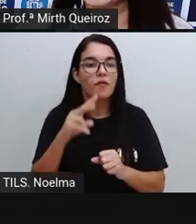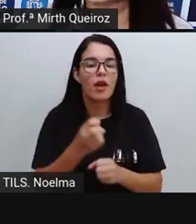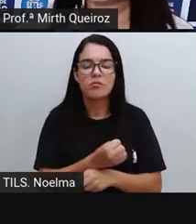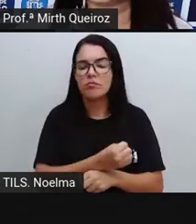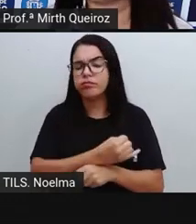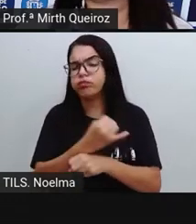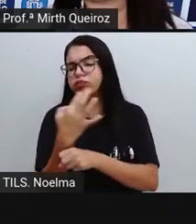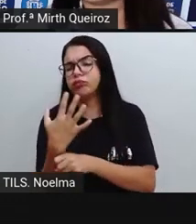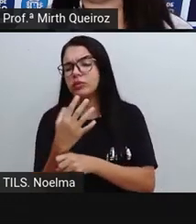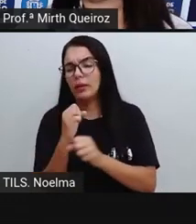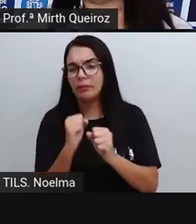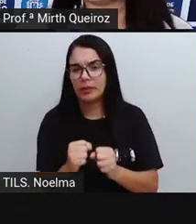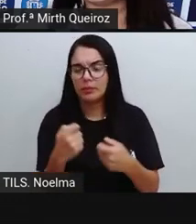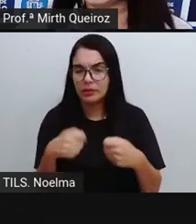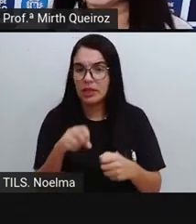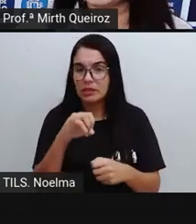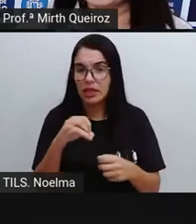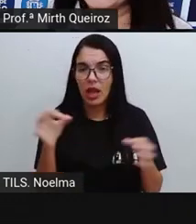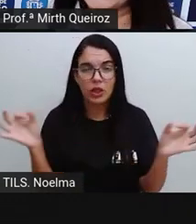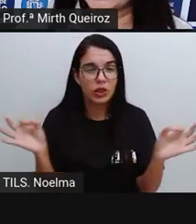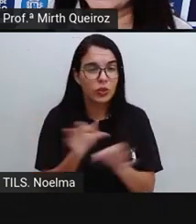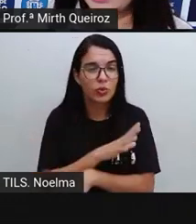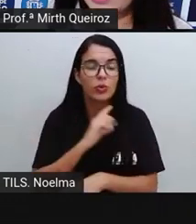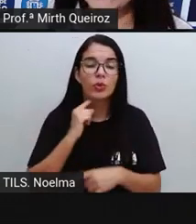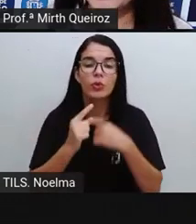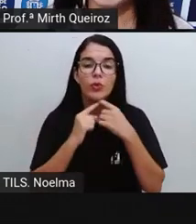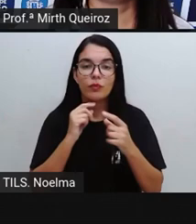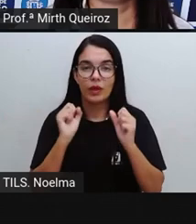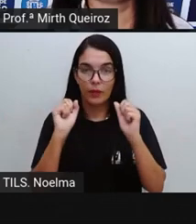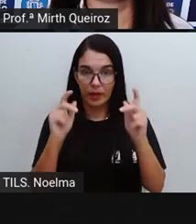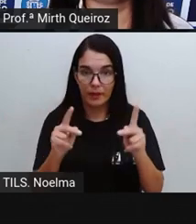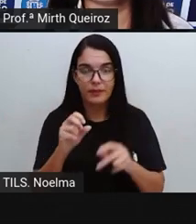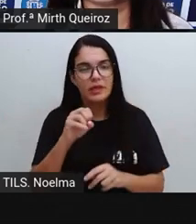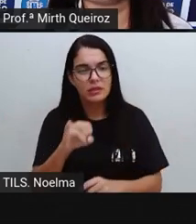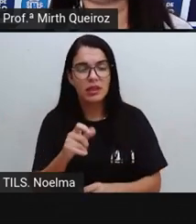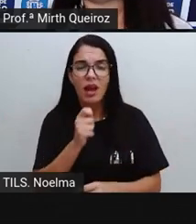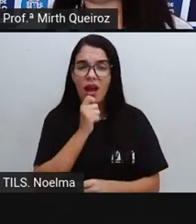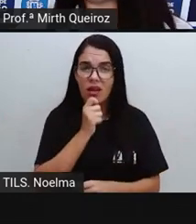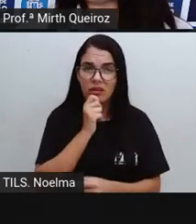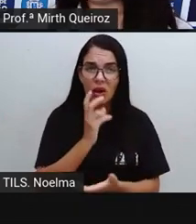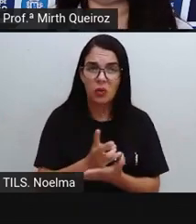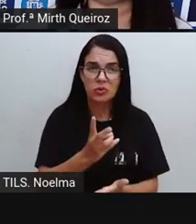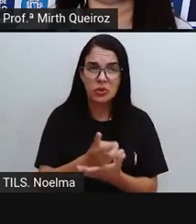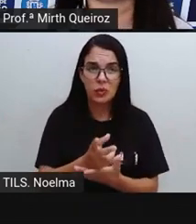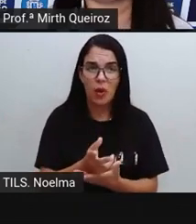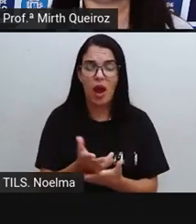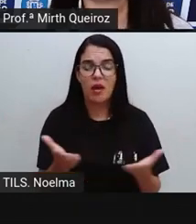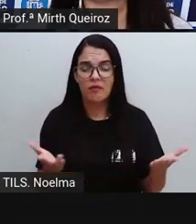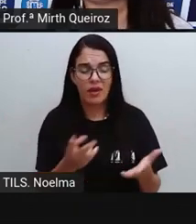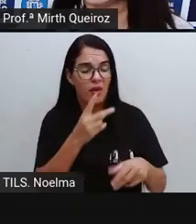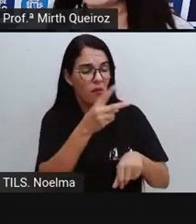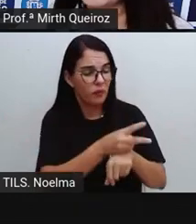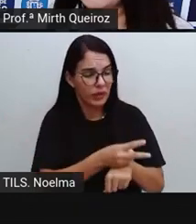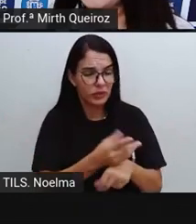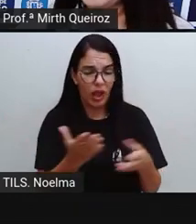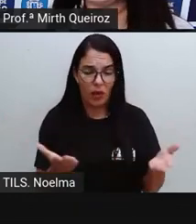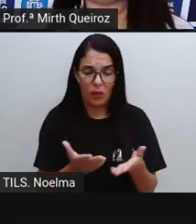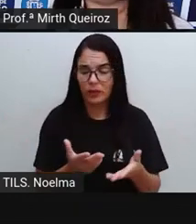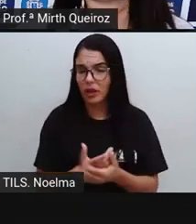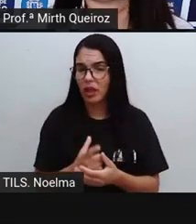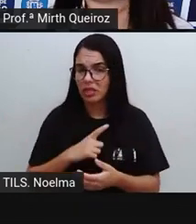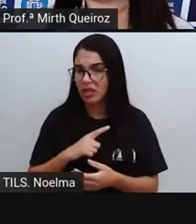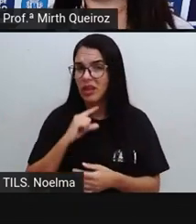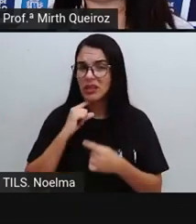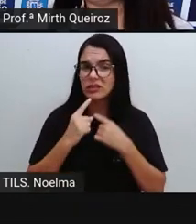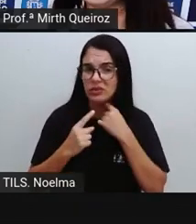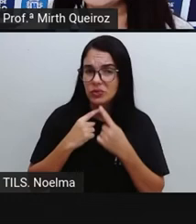tirem todas as dúvidas de vocês, certo? Se mesmo assim, assistindo a esse vídeo, vocês